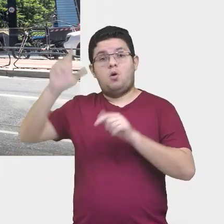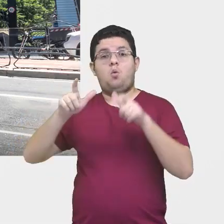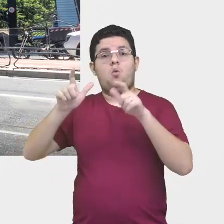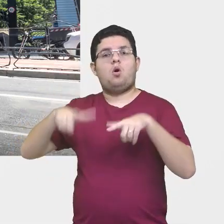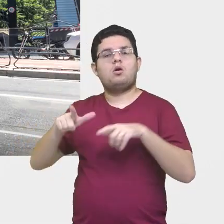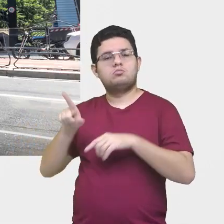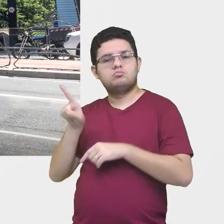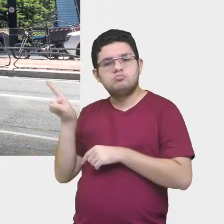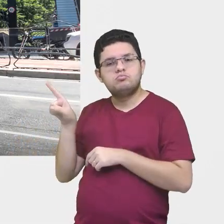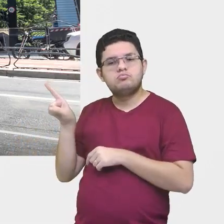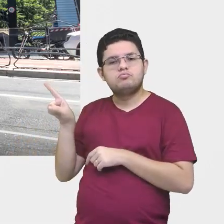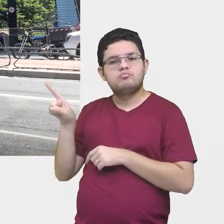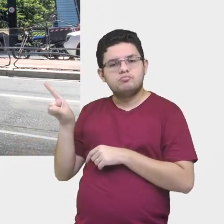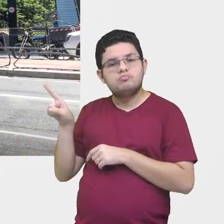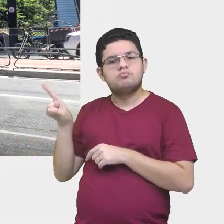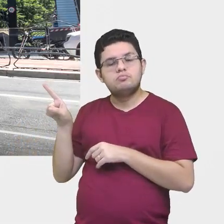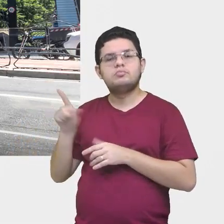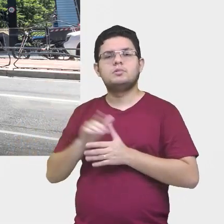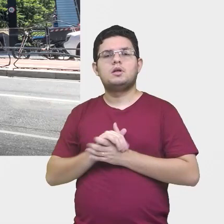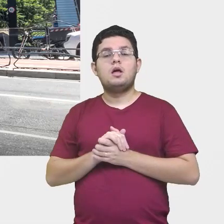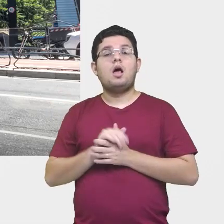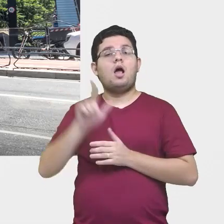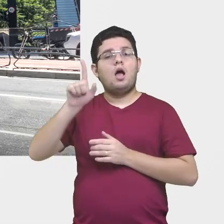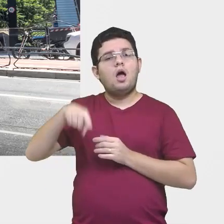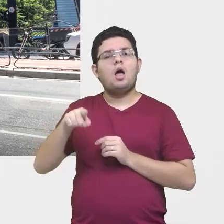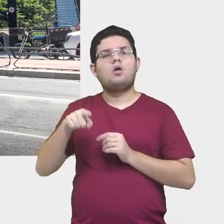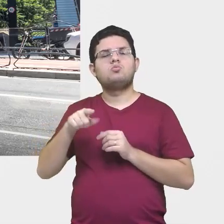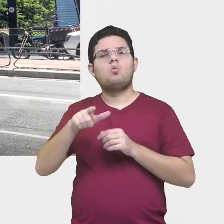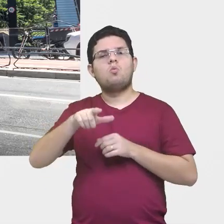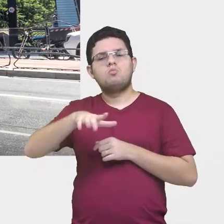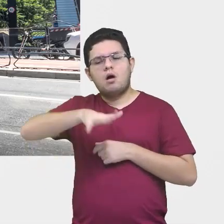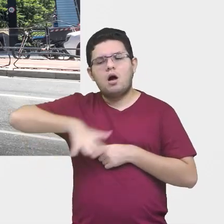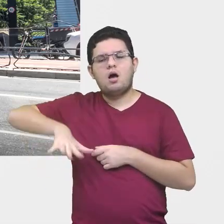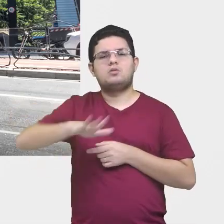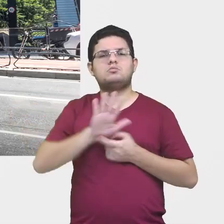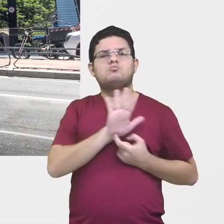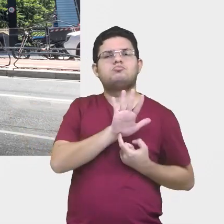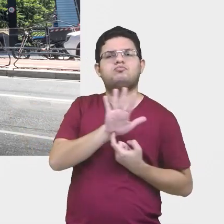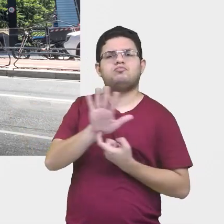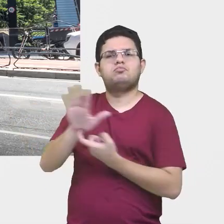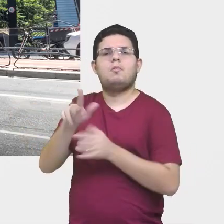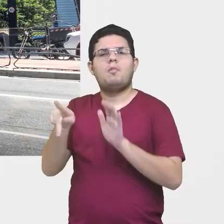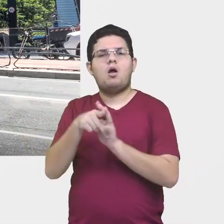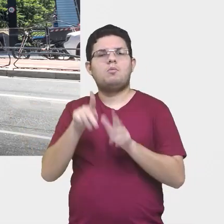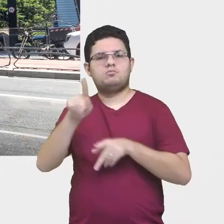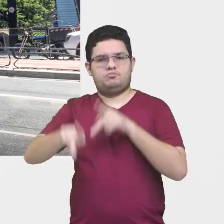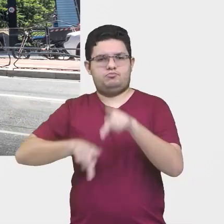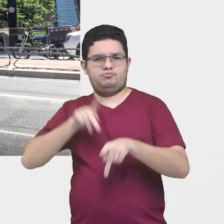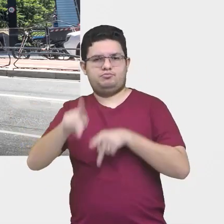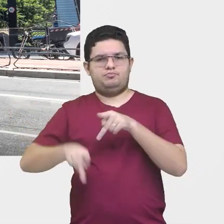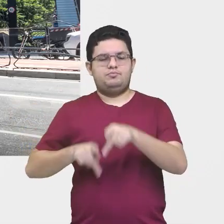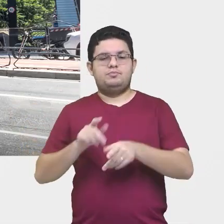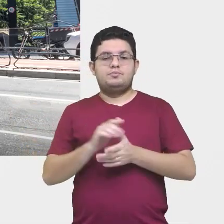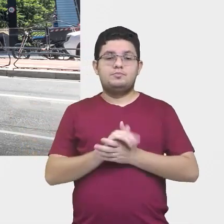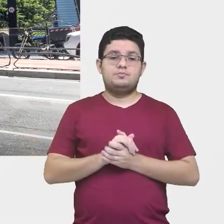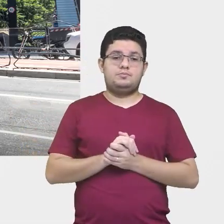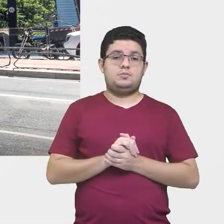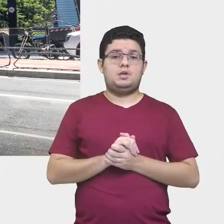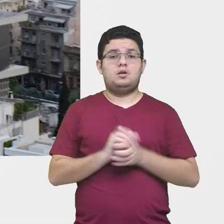de expressão, né, normalmente aí da população. E a gente tem também, olha só, o